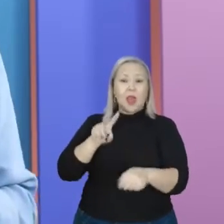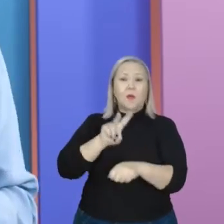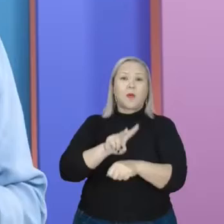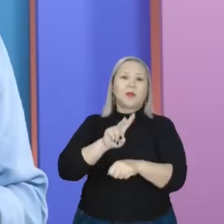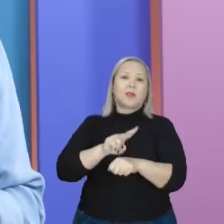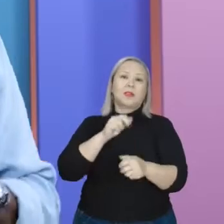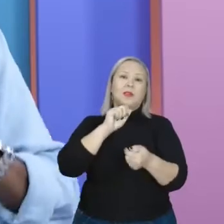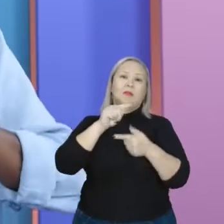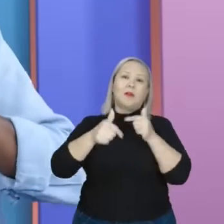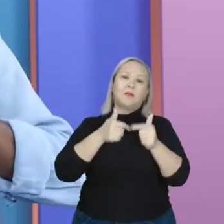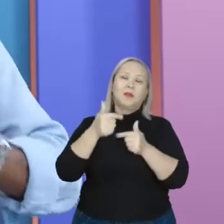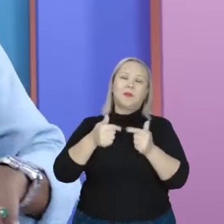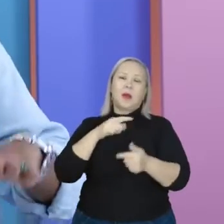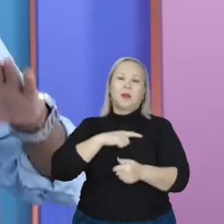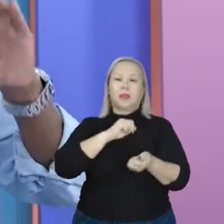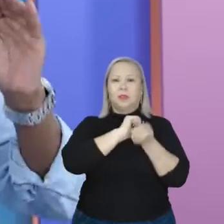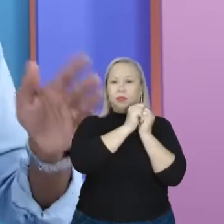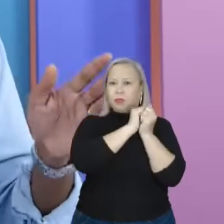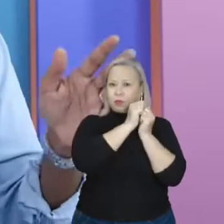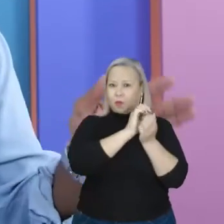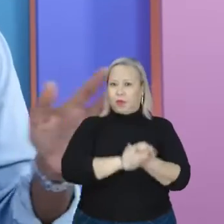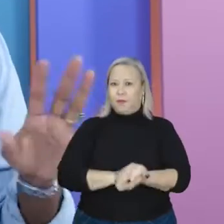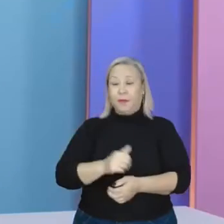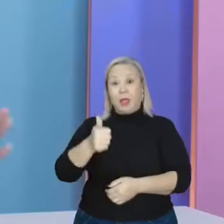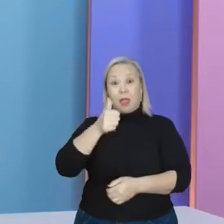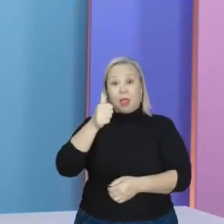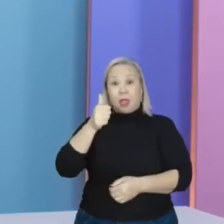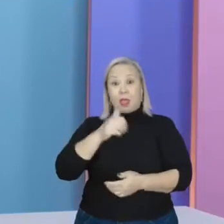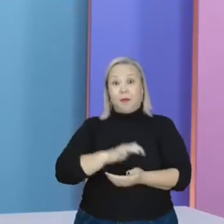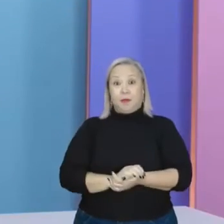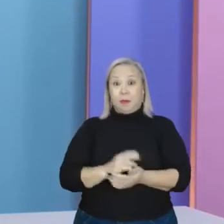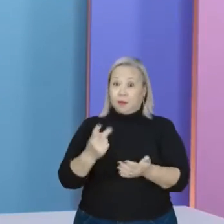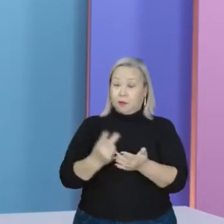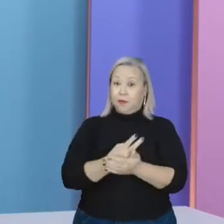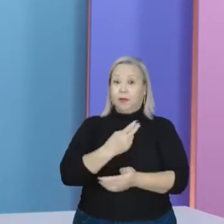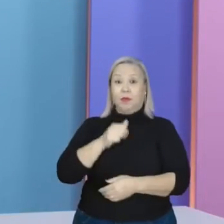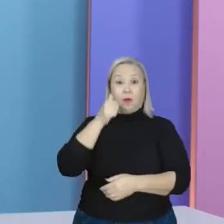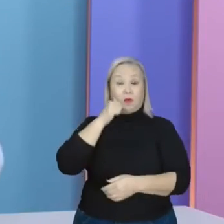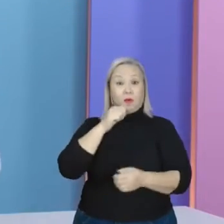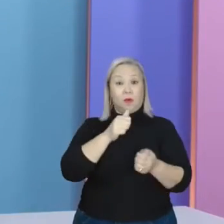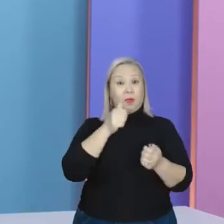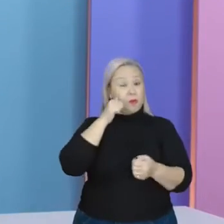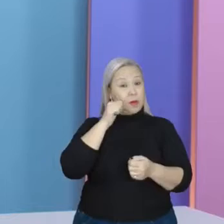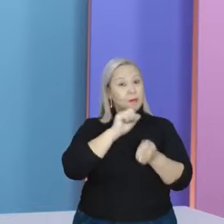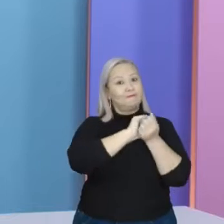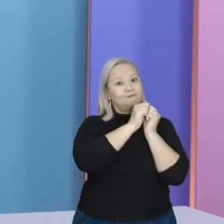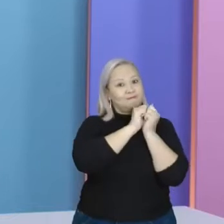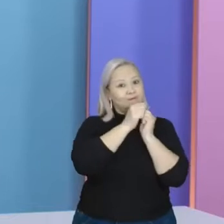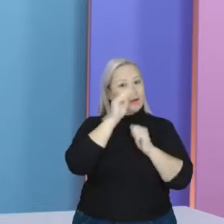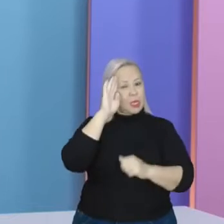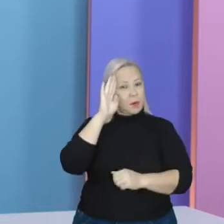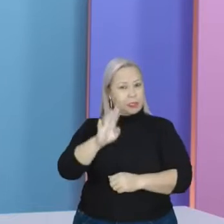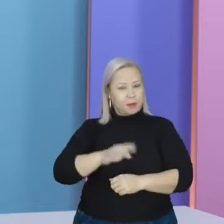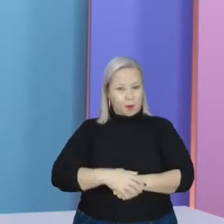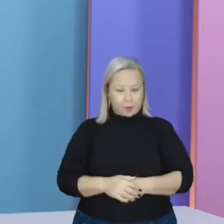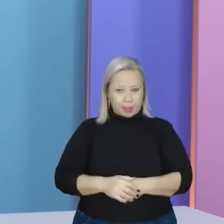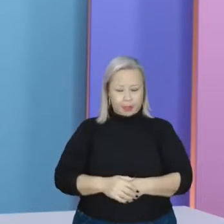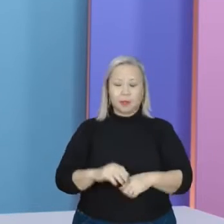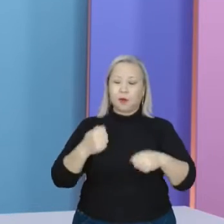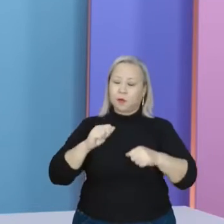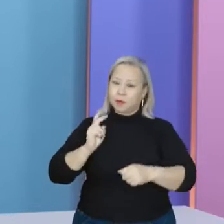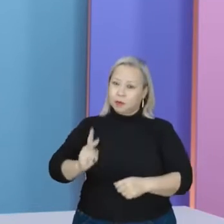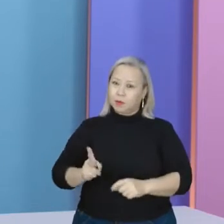ao trabalho que a gente tinha, e as primeiras impactadas são as mulheres. Então, a gente tem que dar essa continuidade,